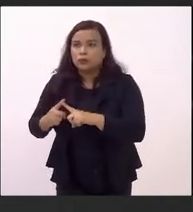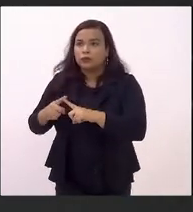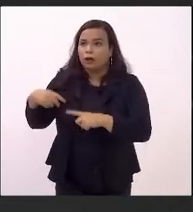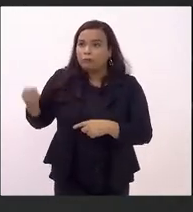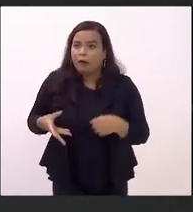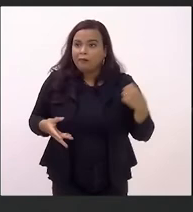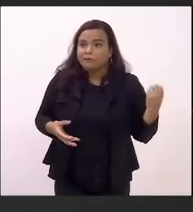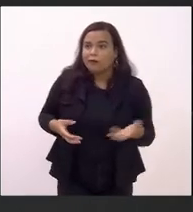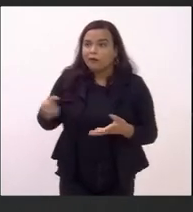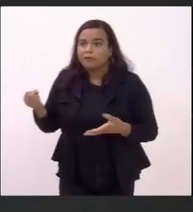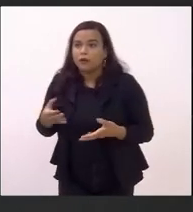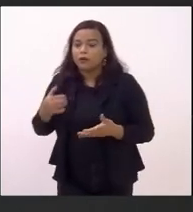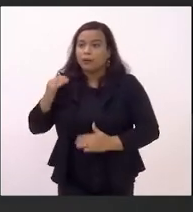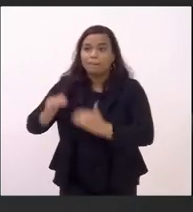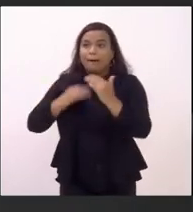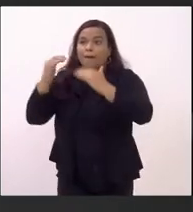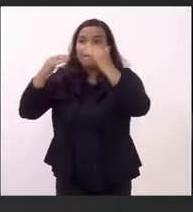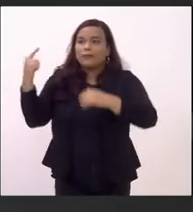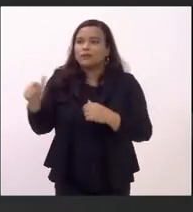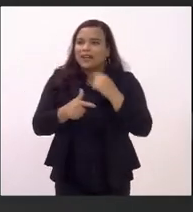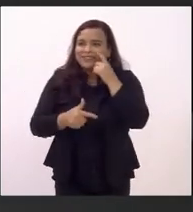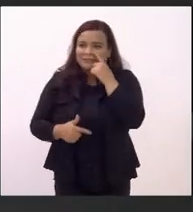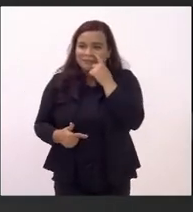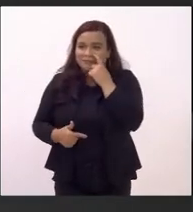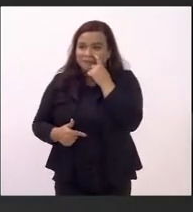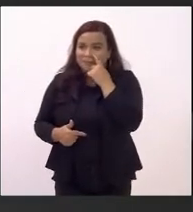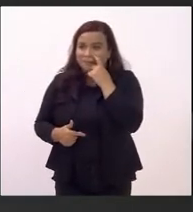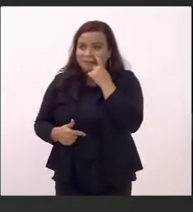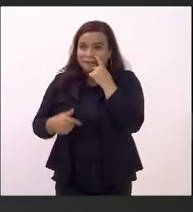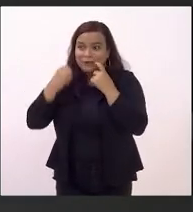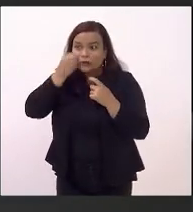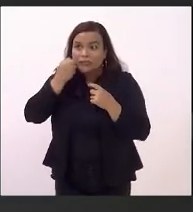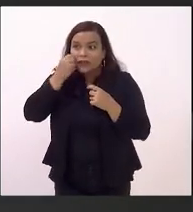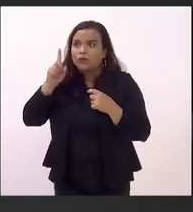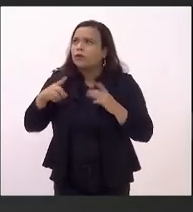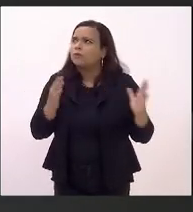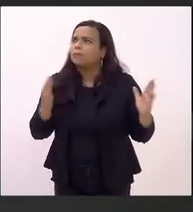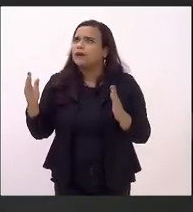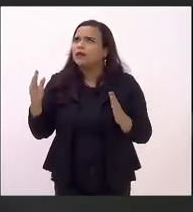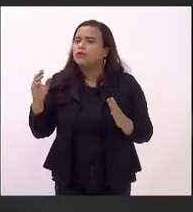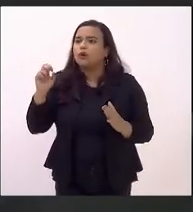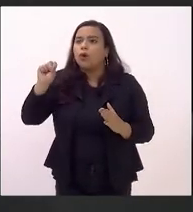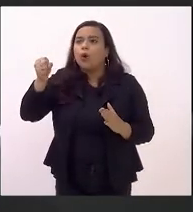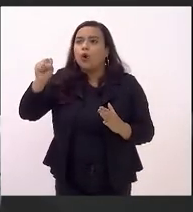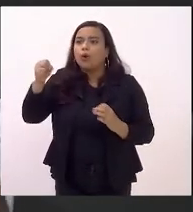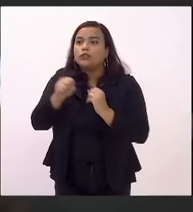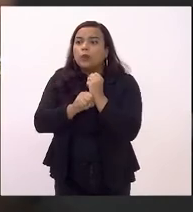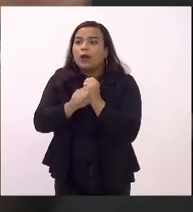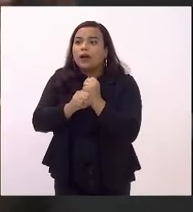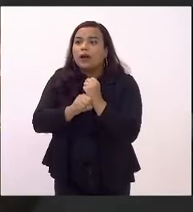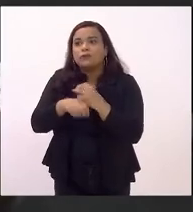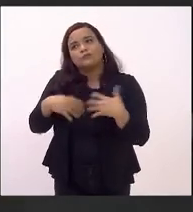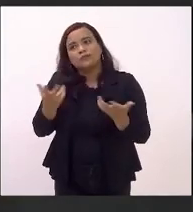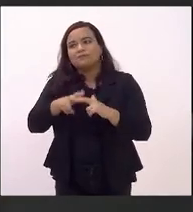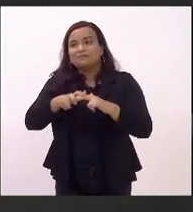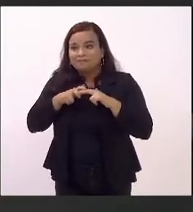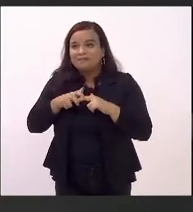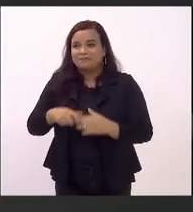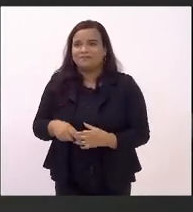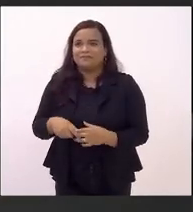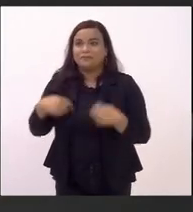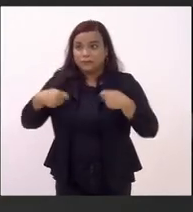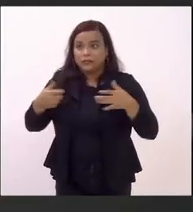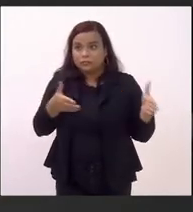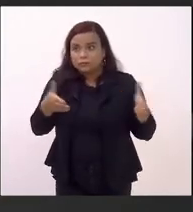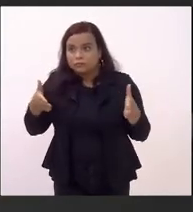renovando o espaço, ninguém cresce nesse espaço. Porque o senador é 8 anos, ok? Nesse período, a gente tem que